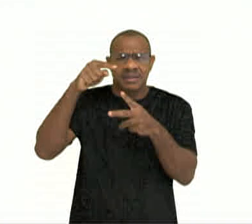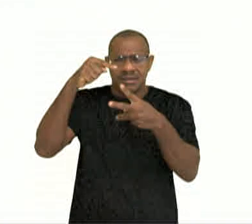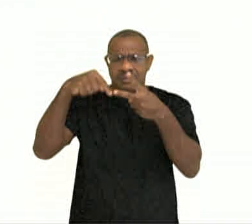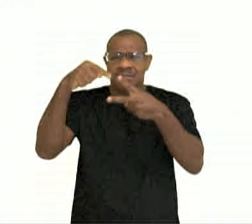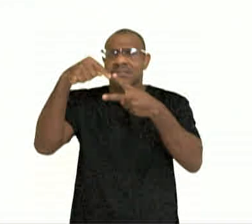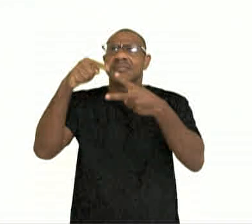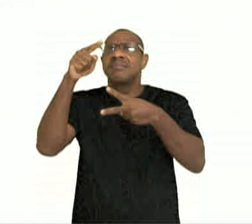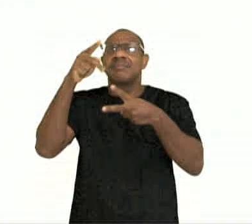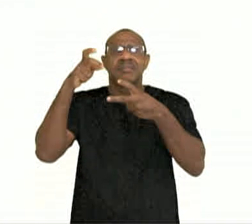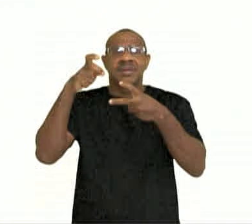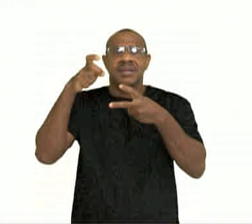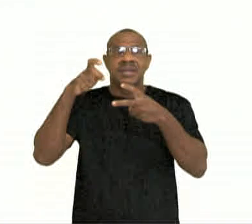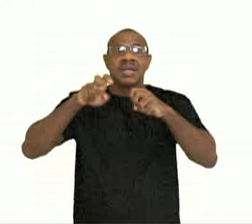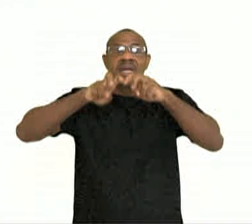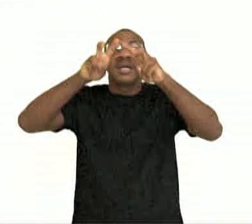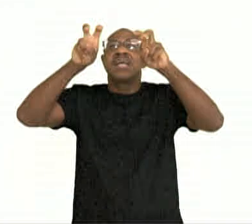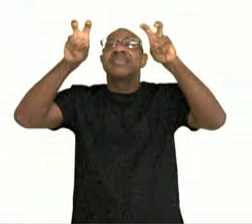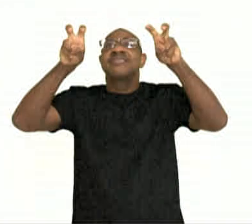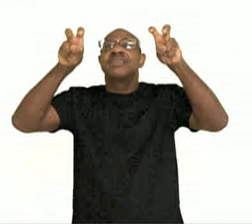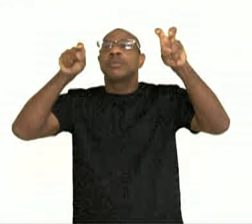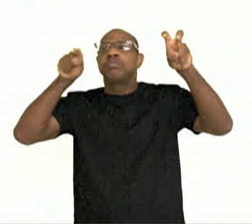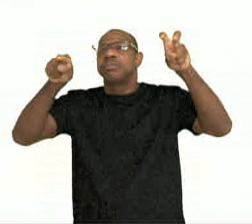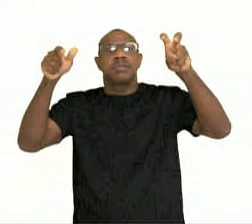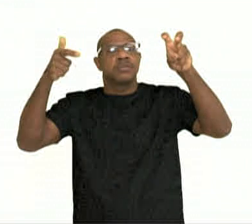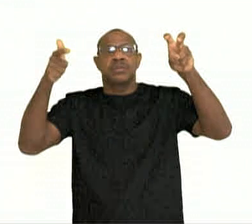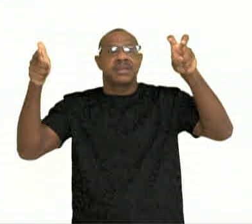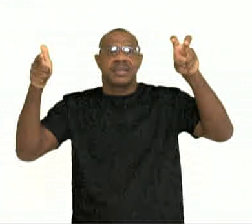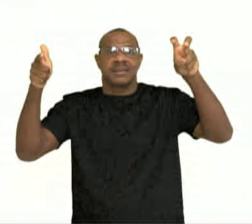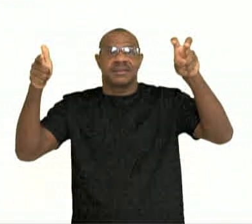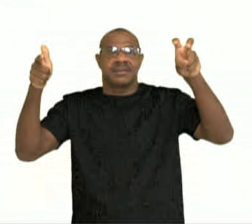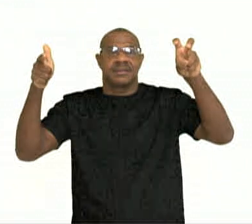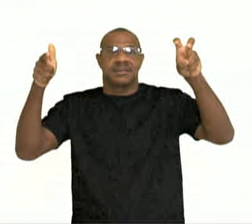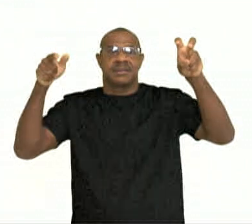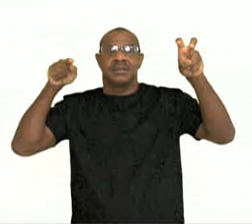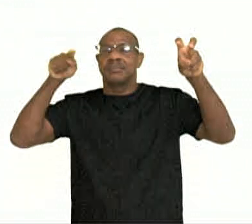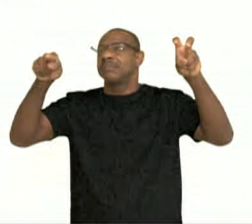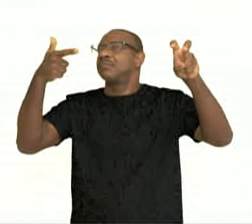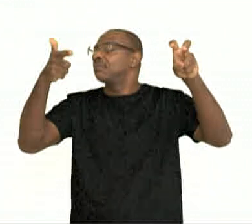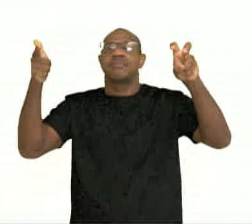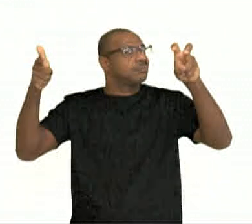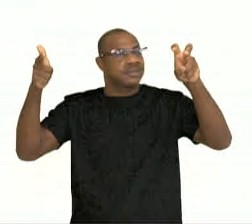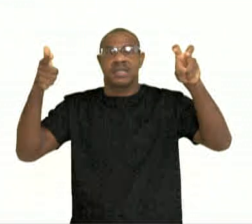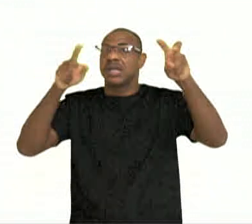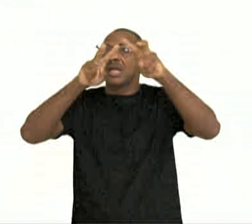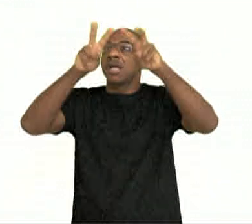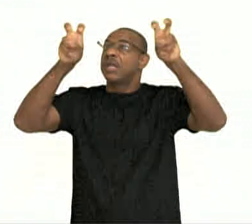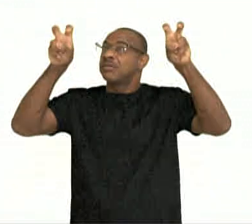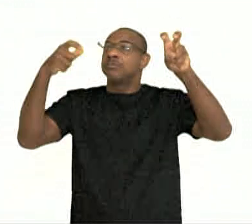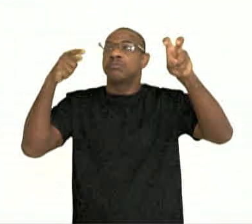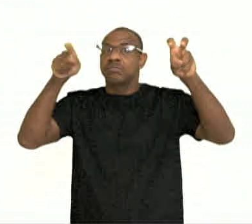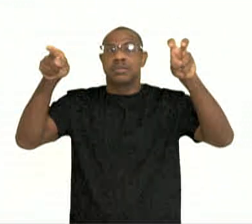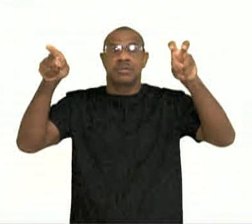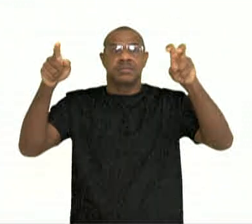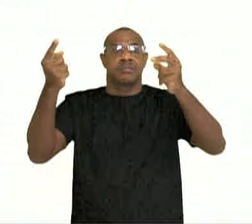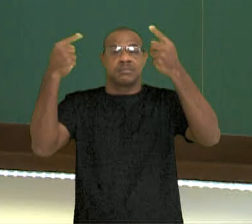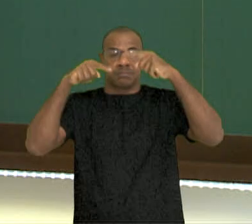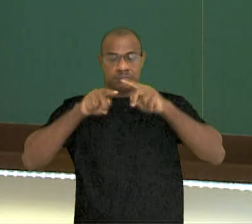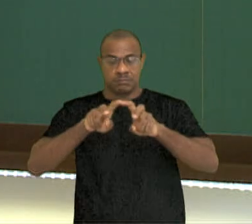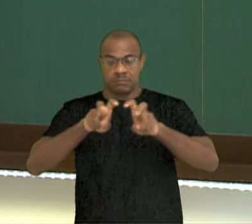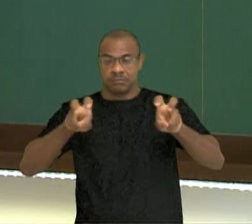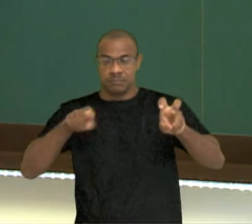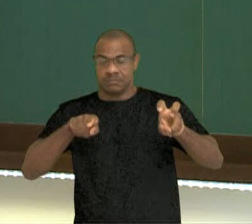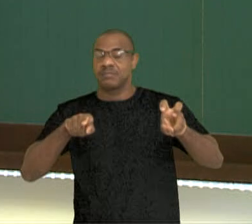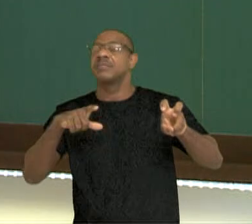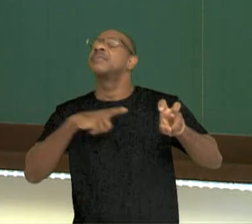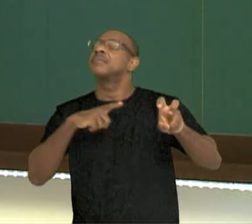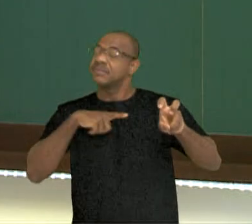o título não tem o ponto final. Olha aqui, ó. Não tem. E aqui tem. Por quê?